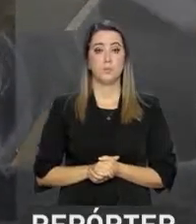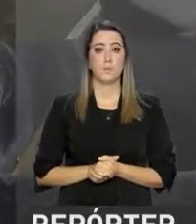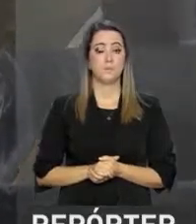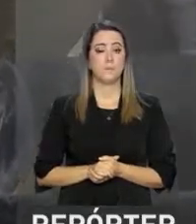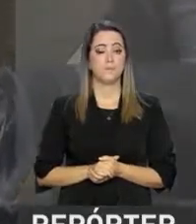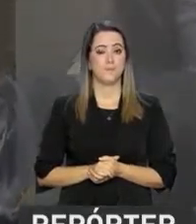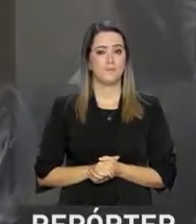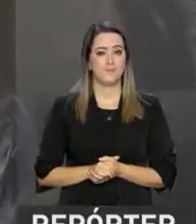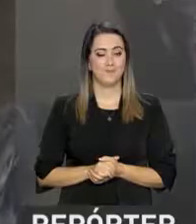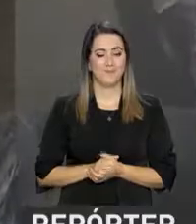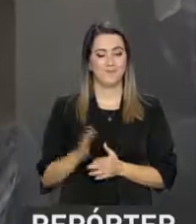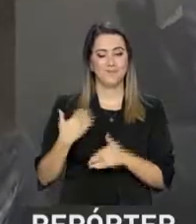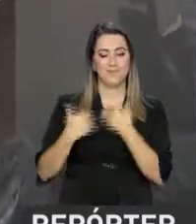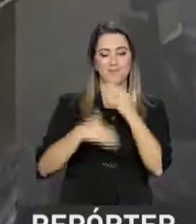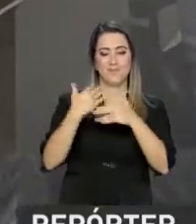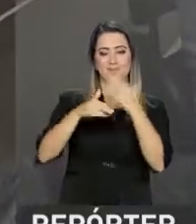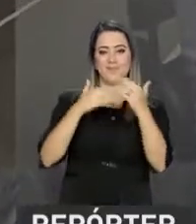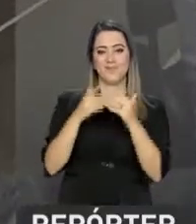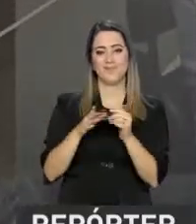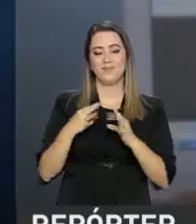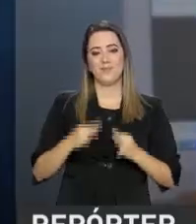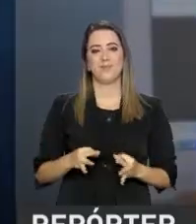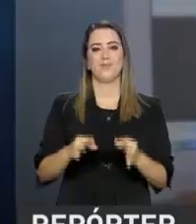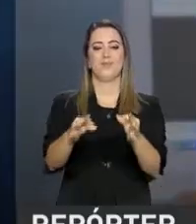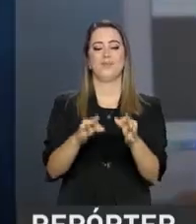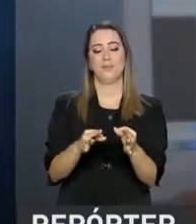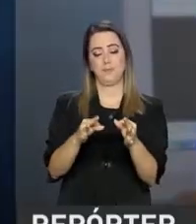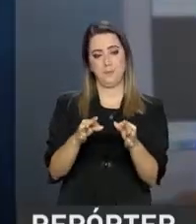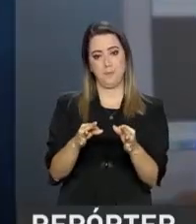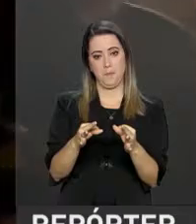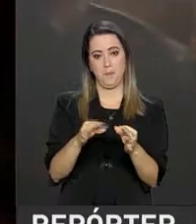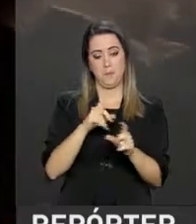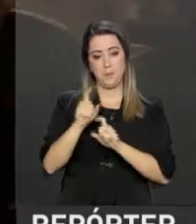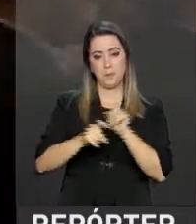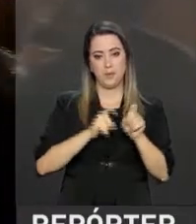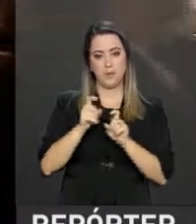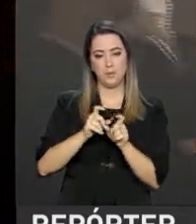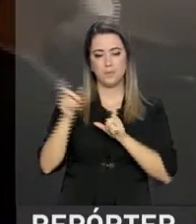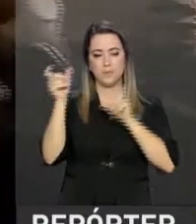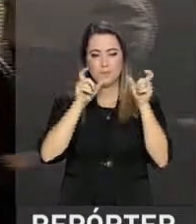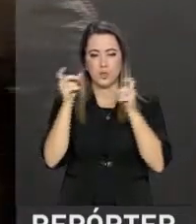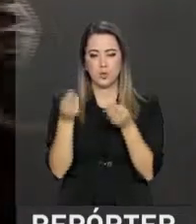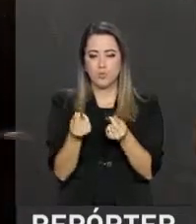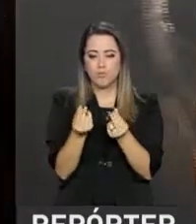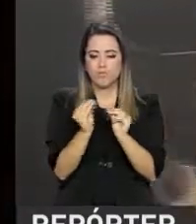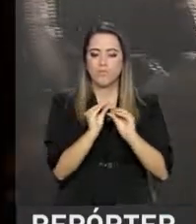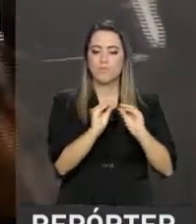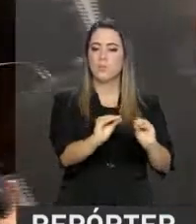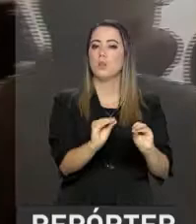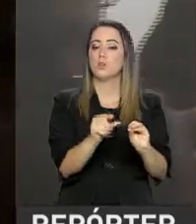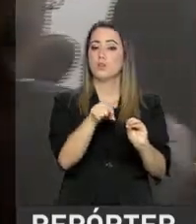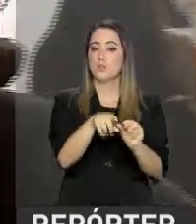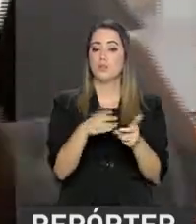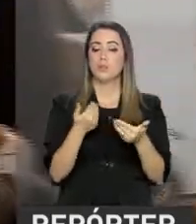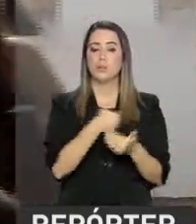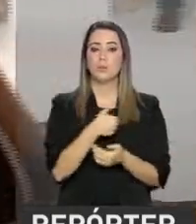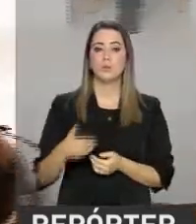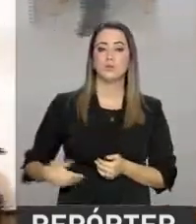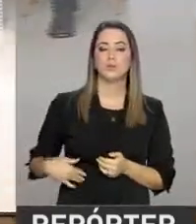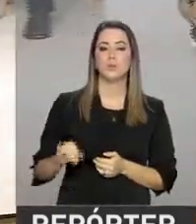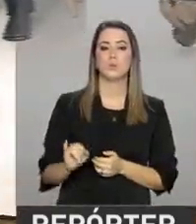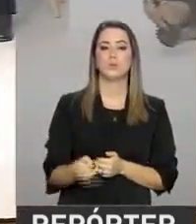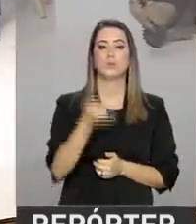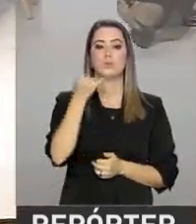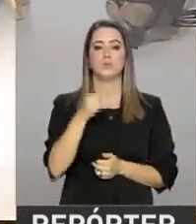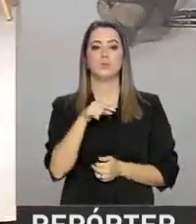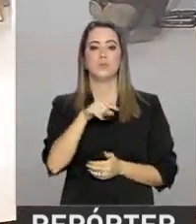cada vez mais a tecnologia digital atrair investimentos para não perder a oportunidade o governo aproveitou a presença de